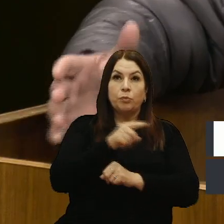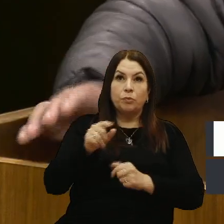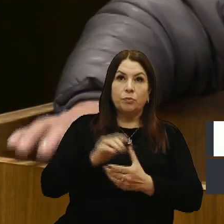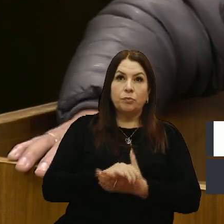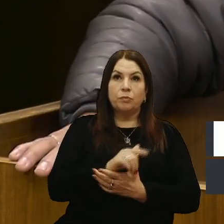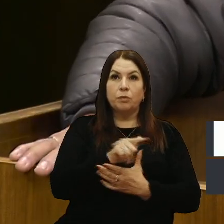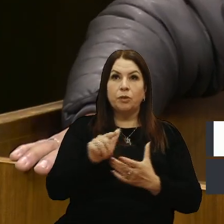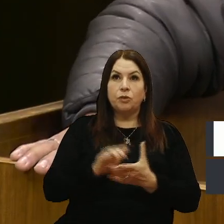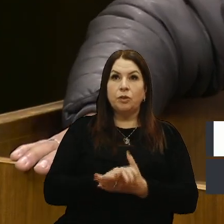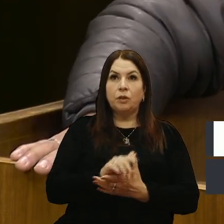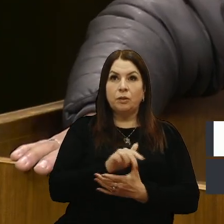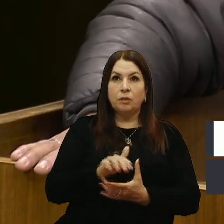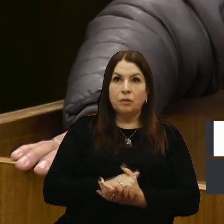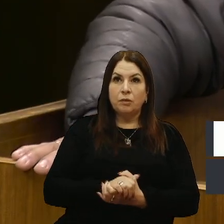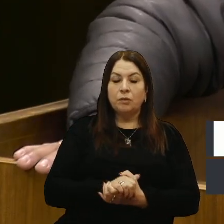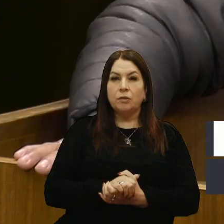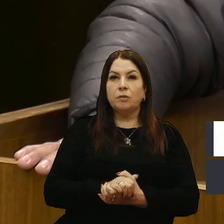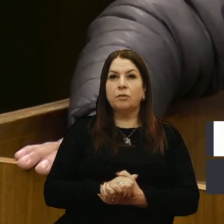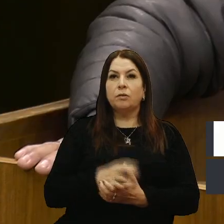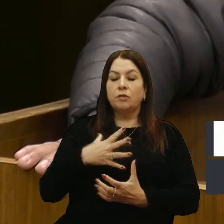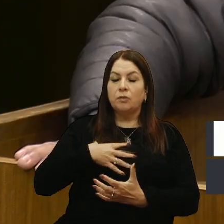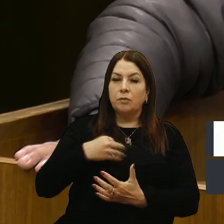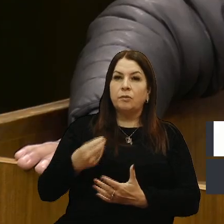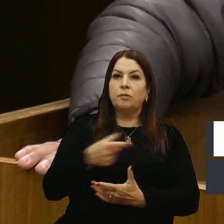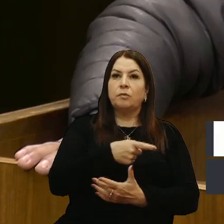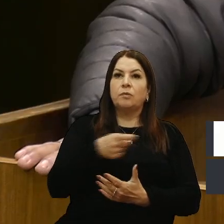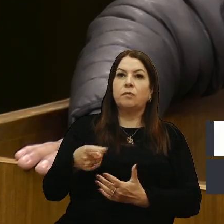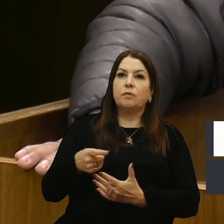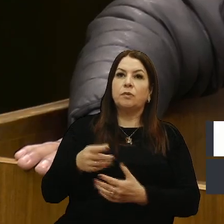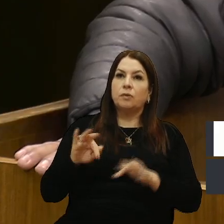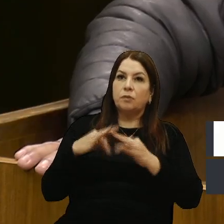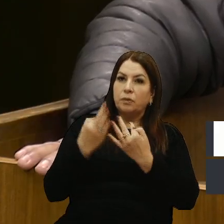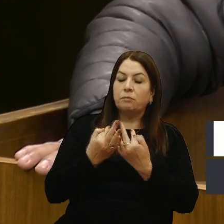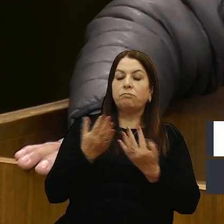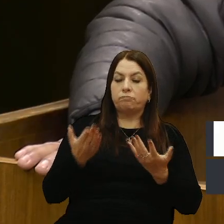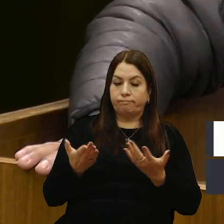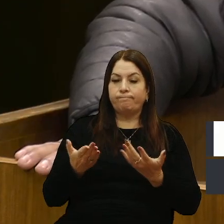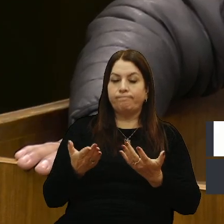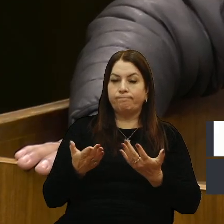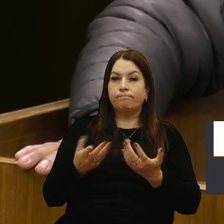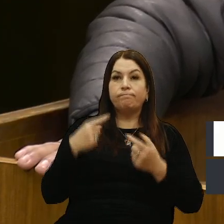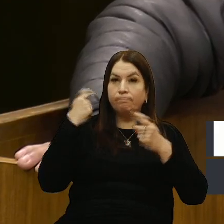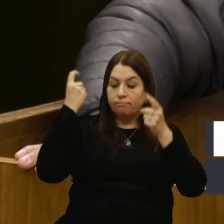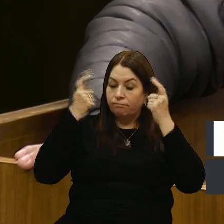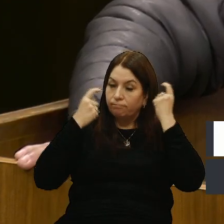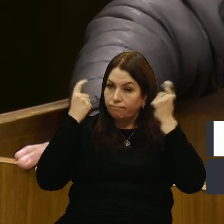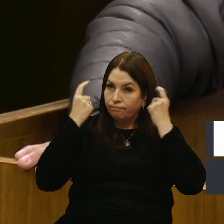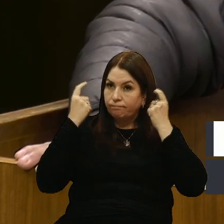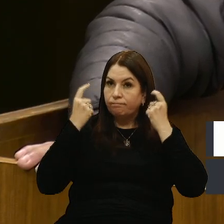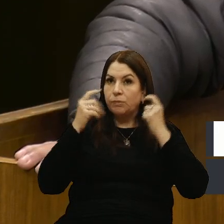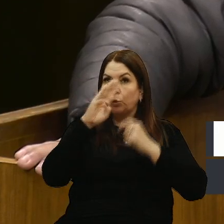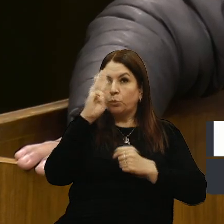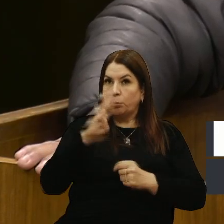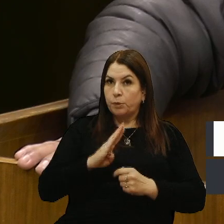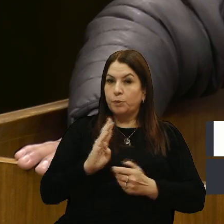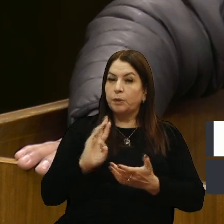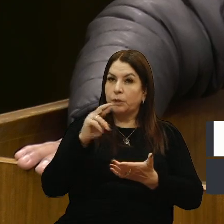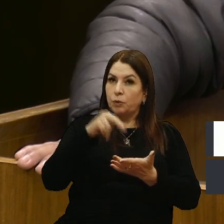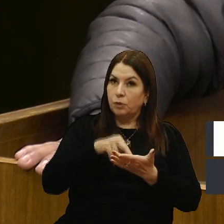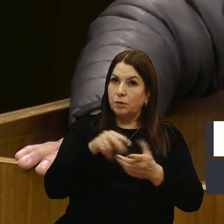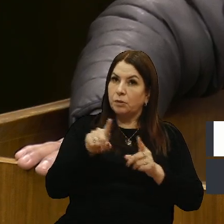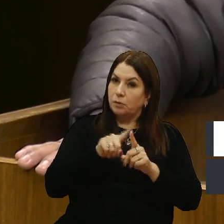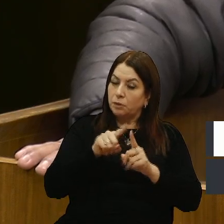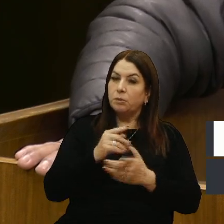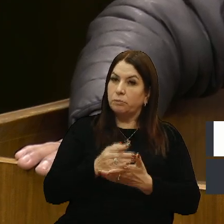e não voltam mais para suas casas, ver seus filhos, sua família. Então, é muito preocupante. No Brasil, essa realidade também